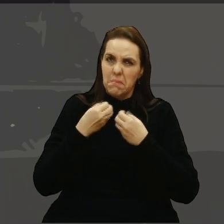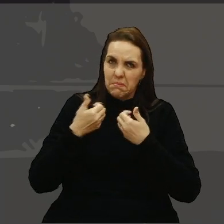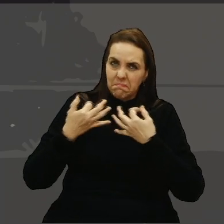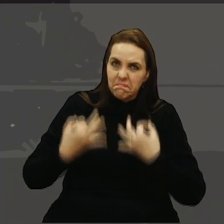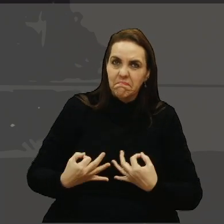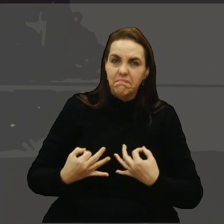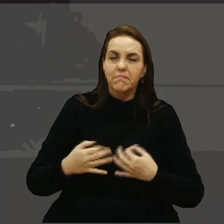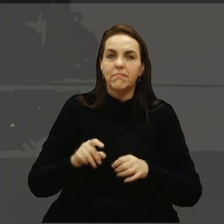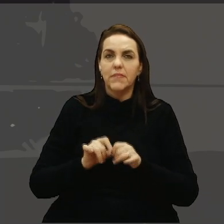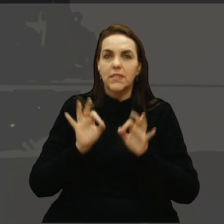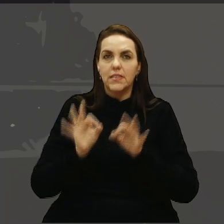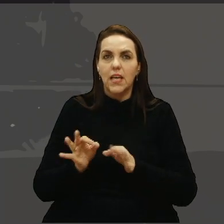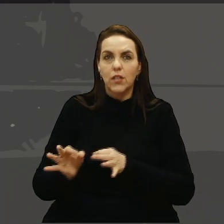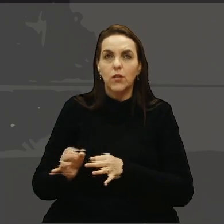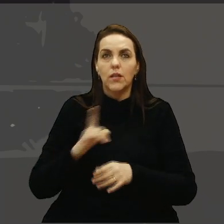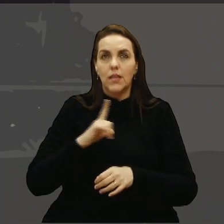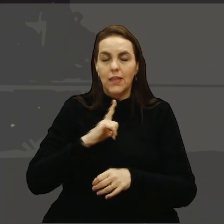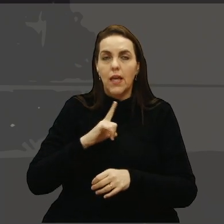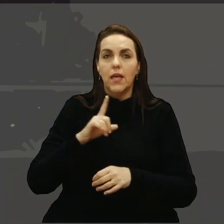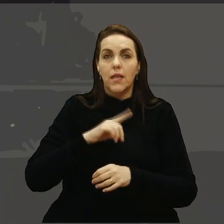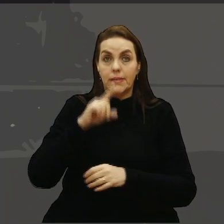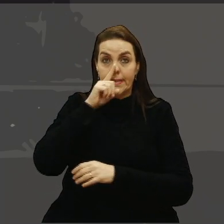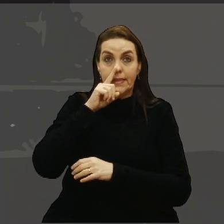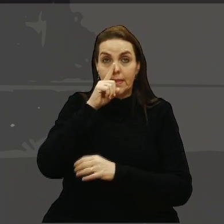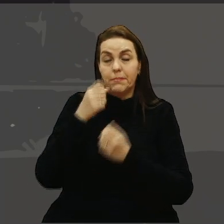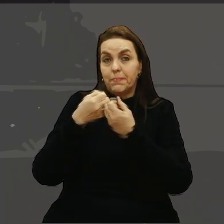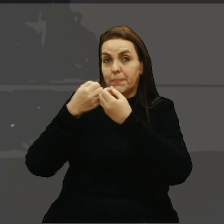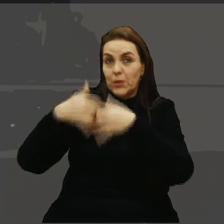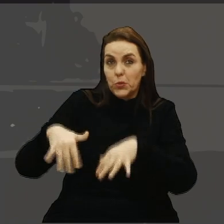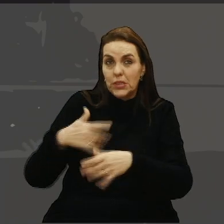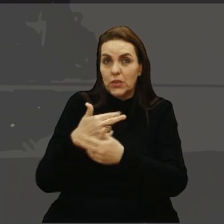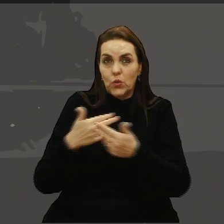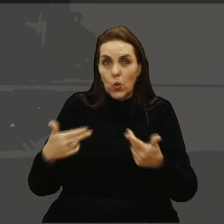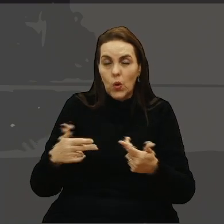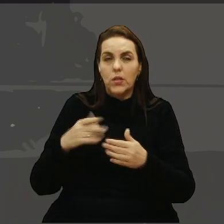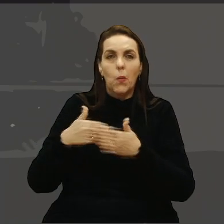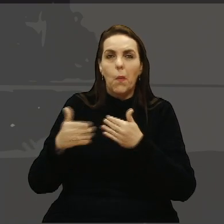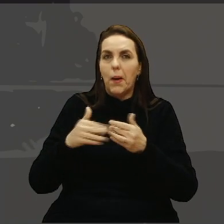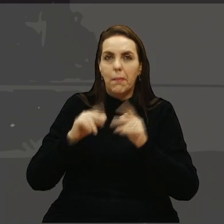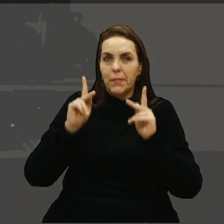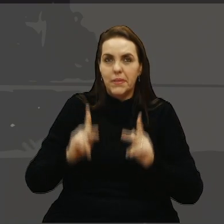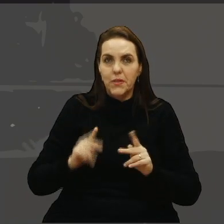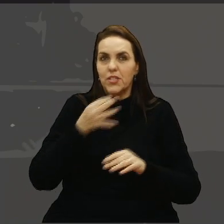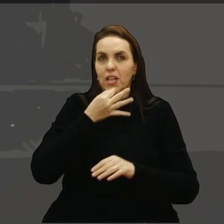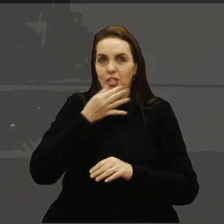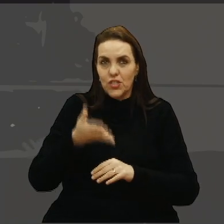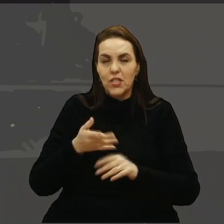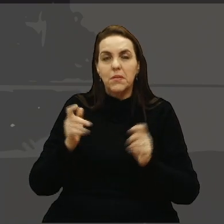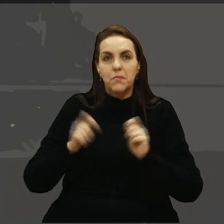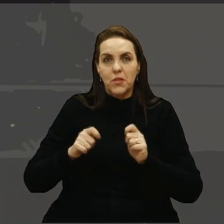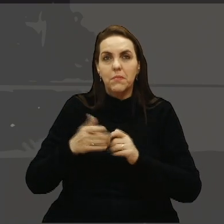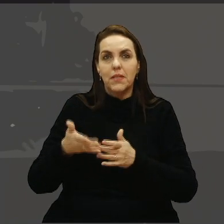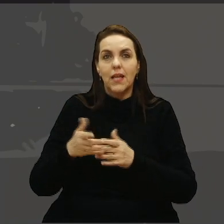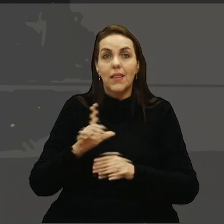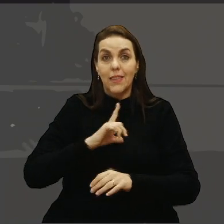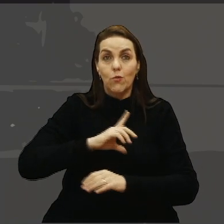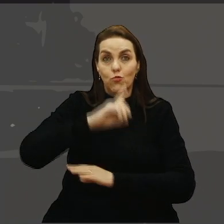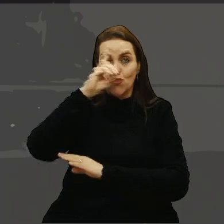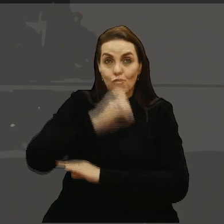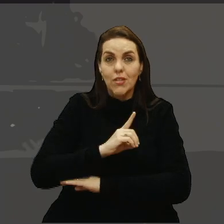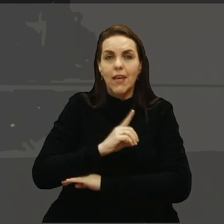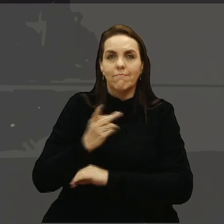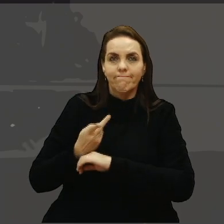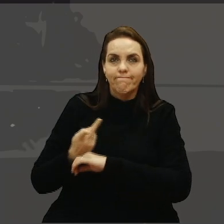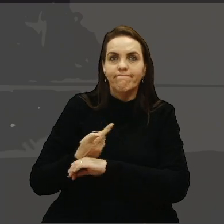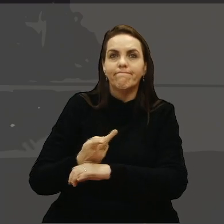bem executado, quando há esses danos, esses prejuízos, qualquer cidadão caxiense se sentir lesado, você tem o direito de ir